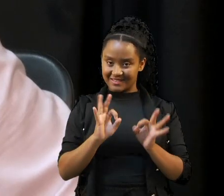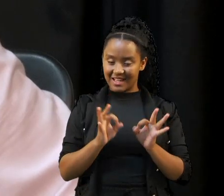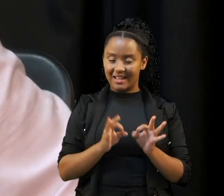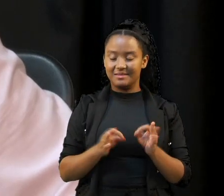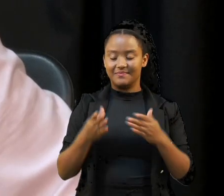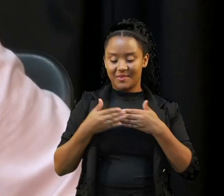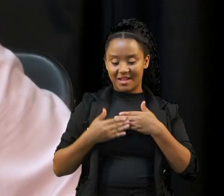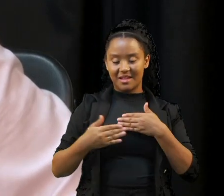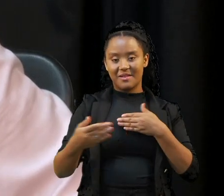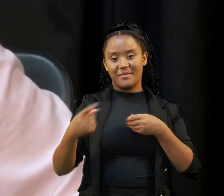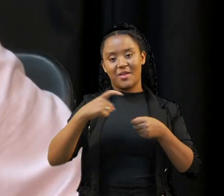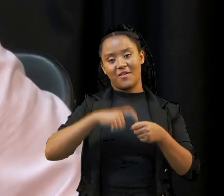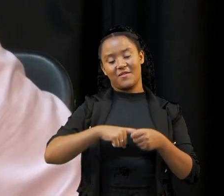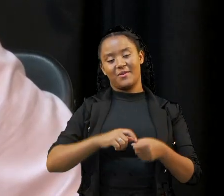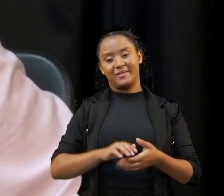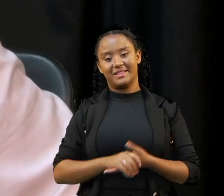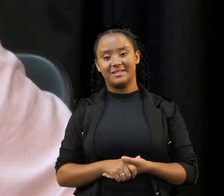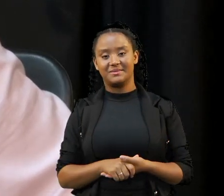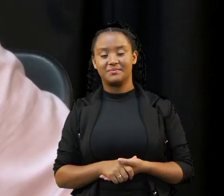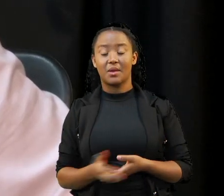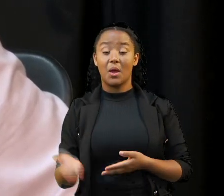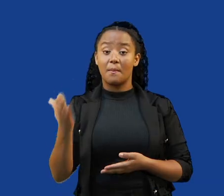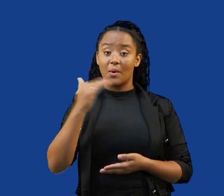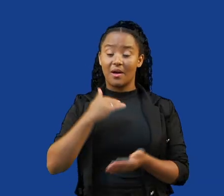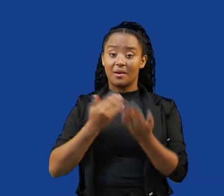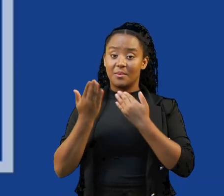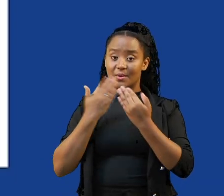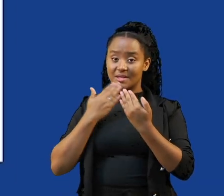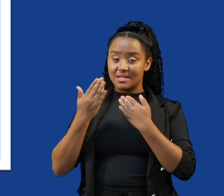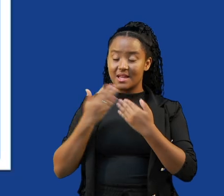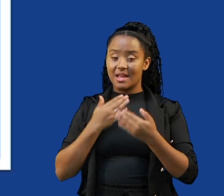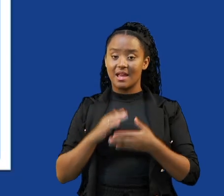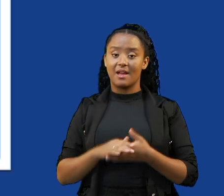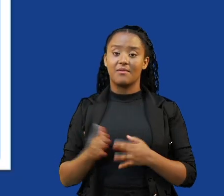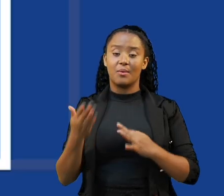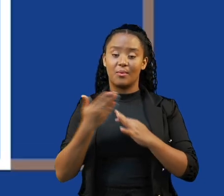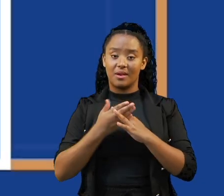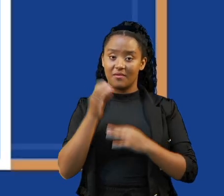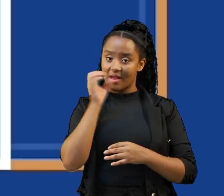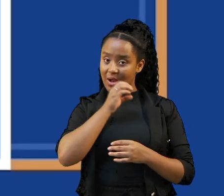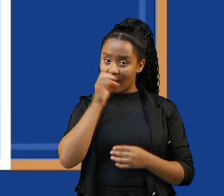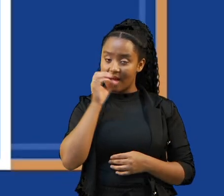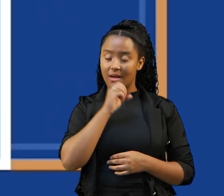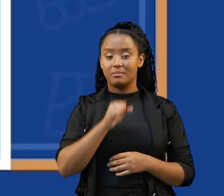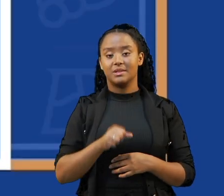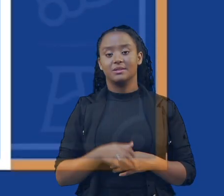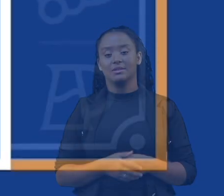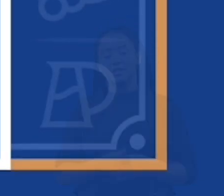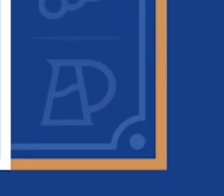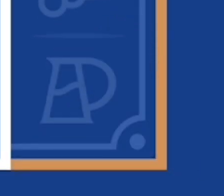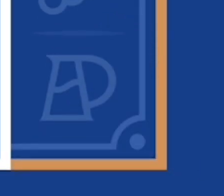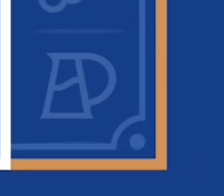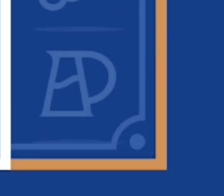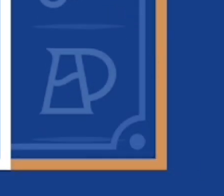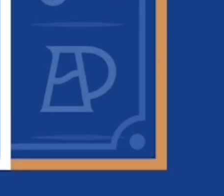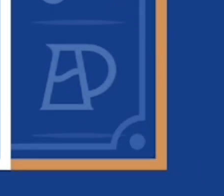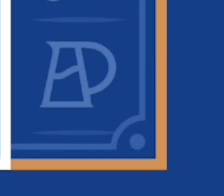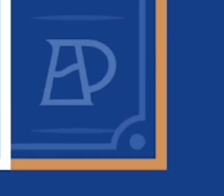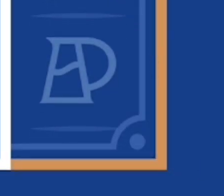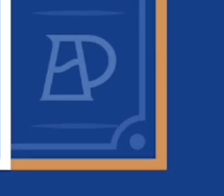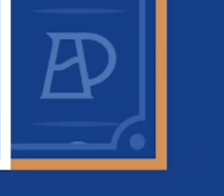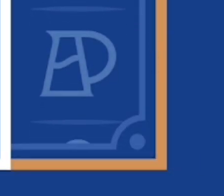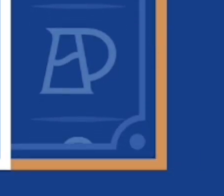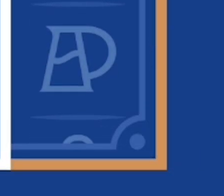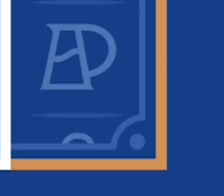não tá? Daqui a pouquinho a gente está de volta. Bora Prosear vai para um breve intervalo e volta